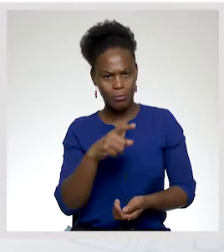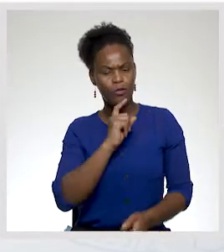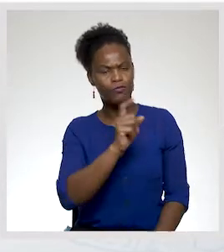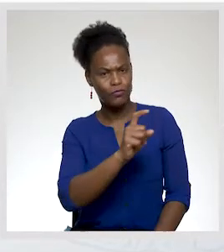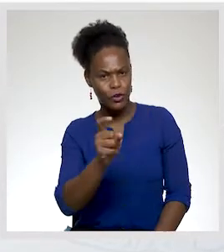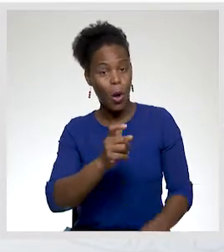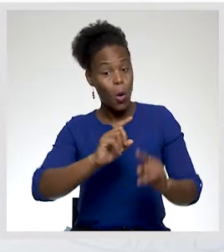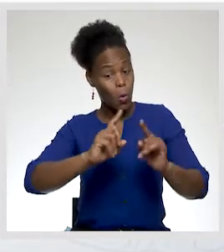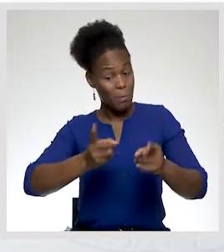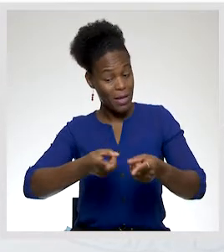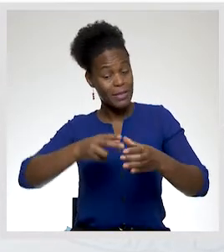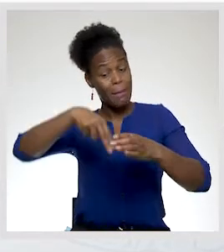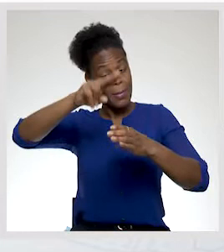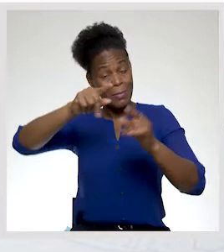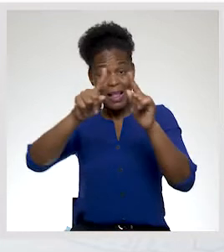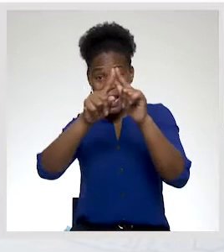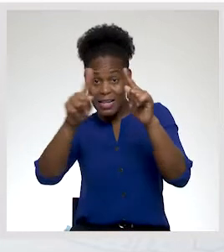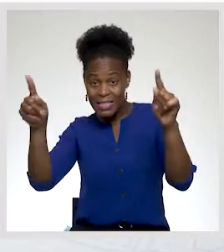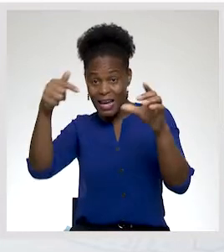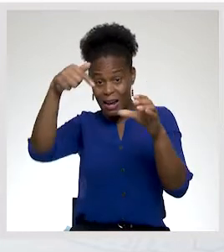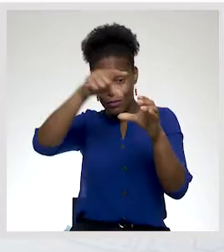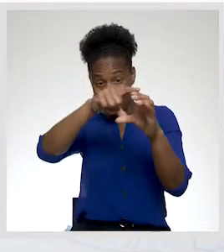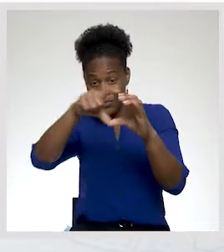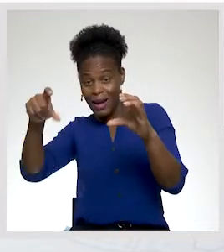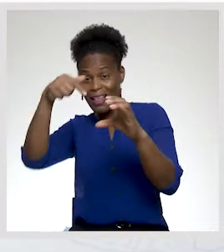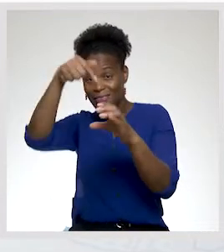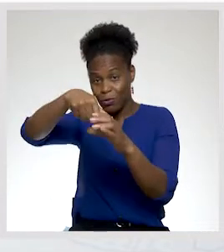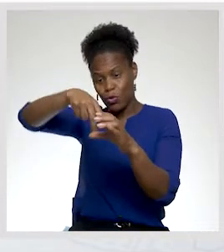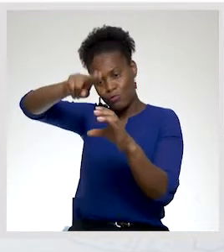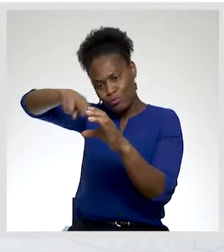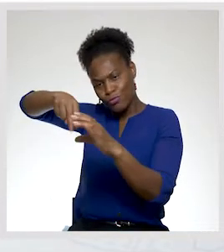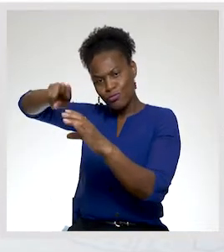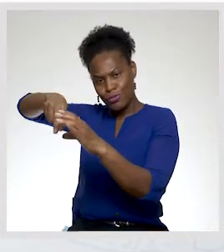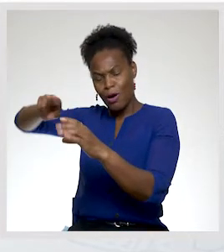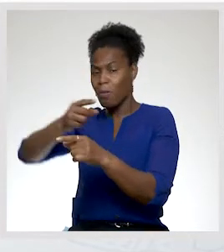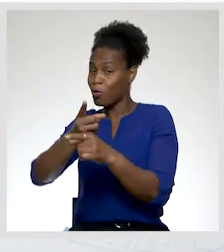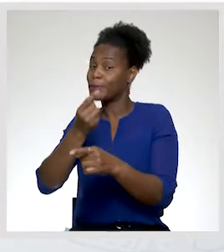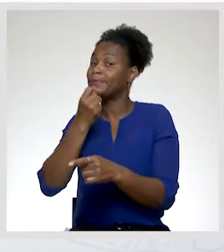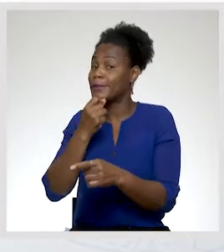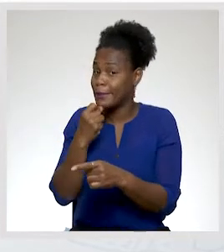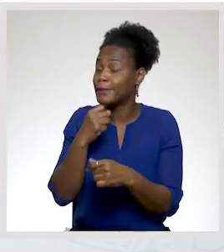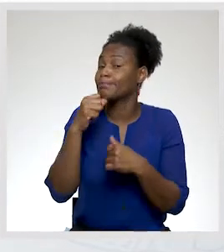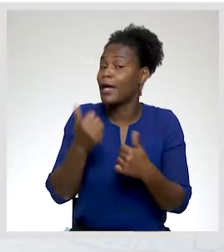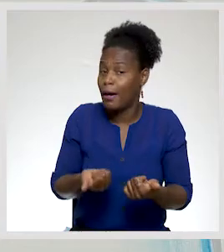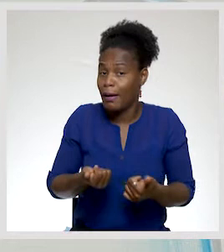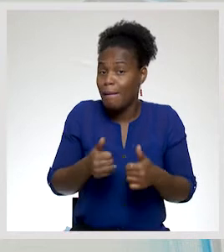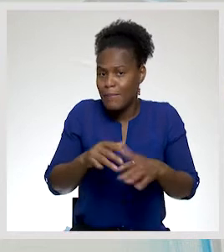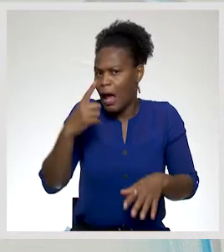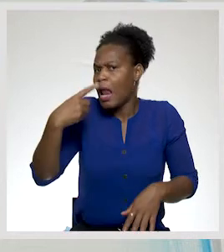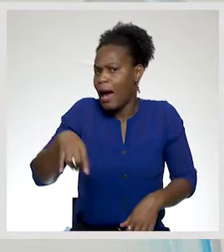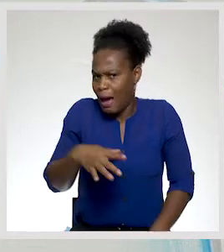Recomendou que começasse a pintar dentro da linha, senão perderia a paciência. Mas